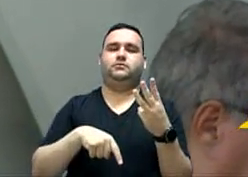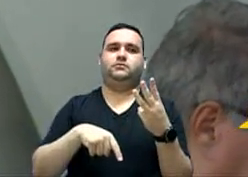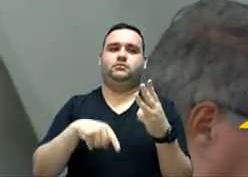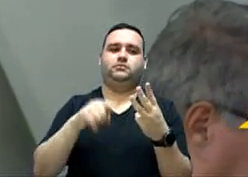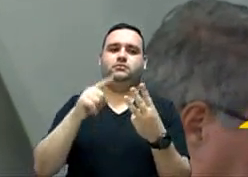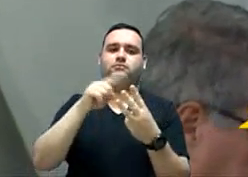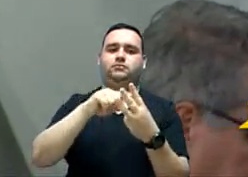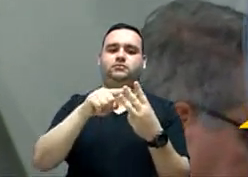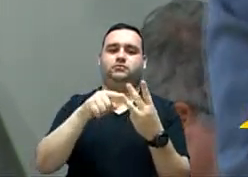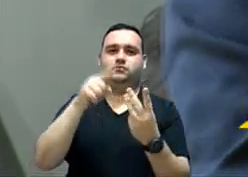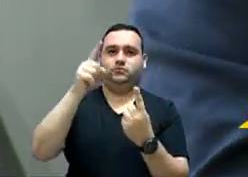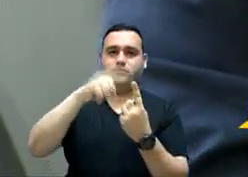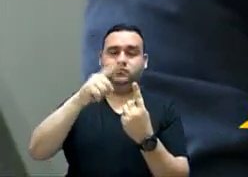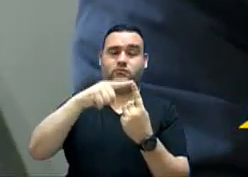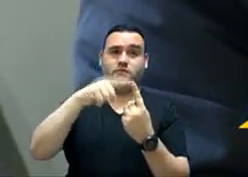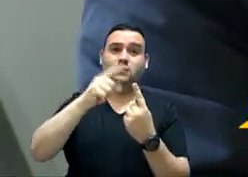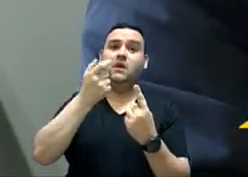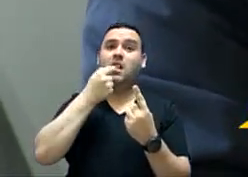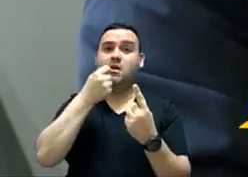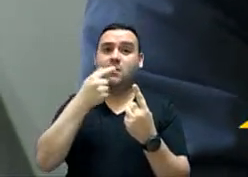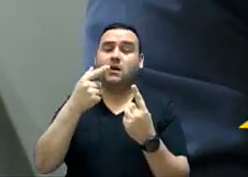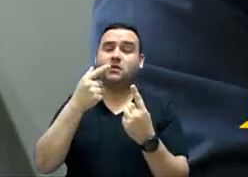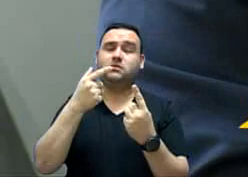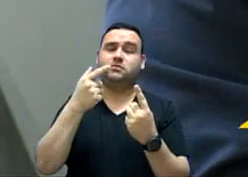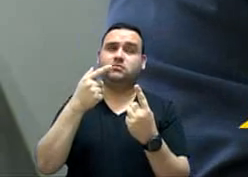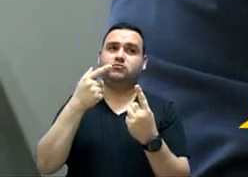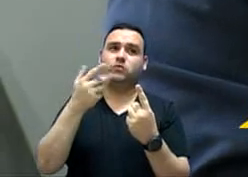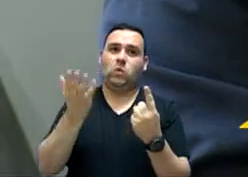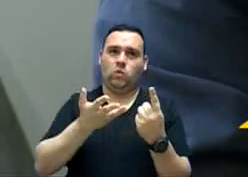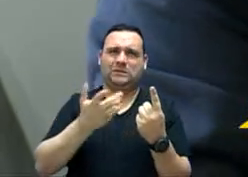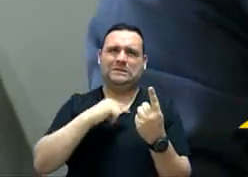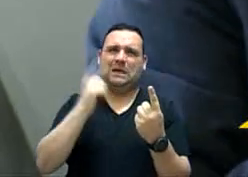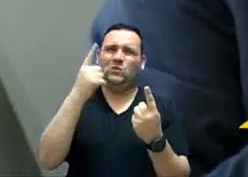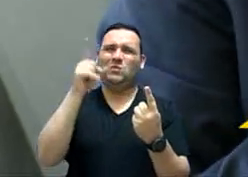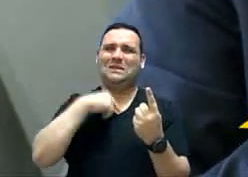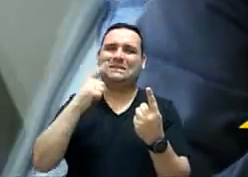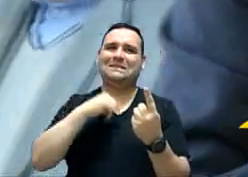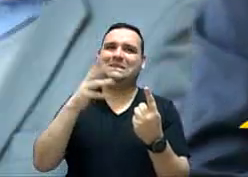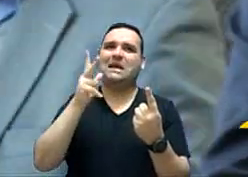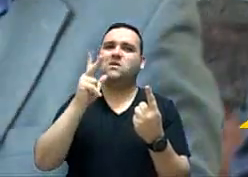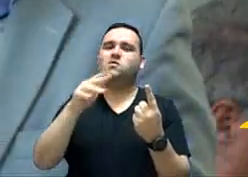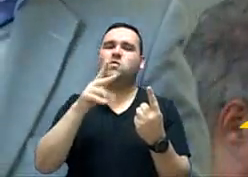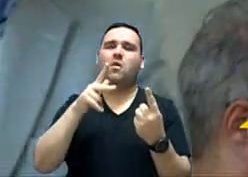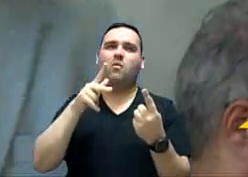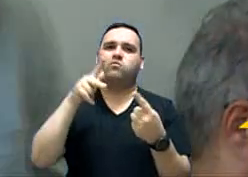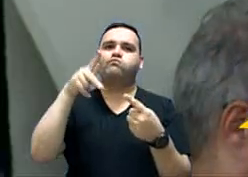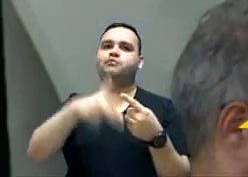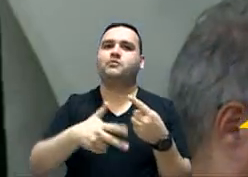três colunas. Um, medicamento, que em última análise é uma trégua, para